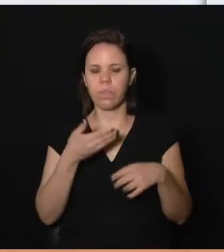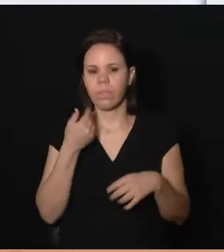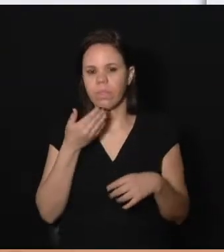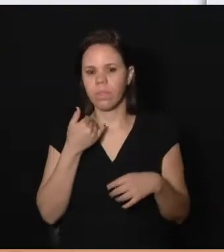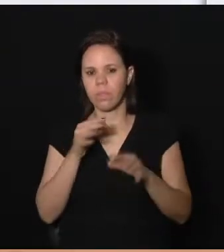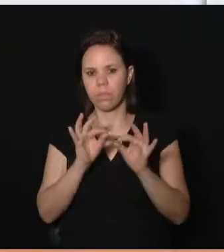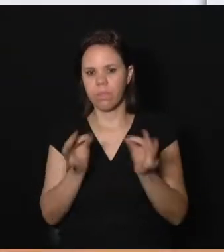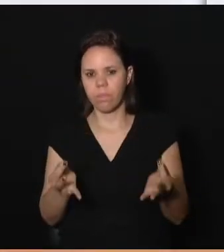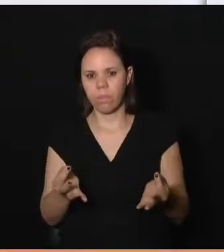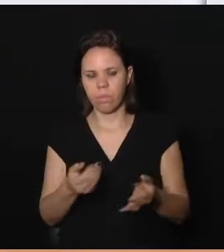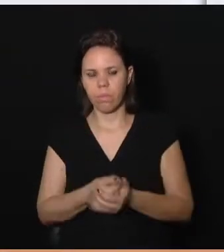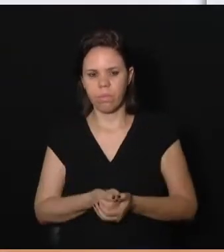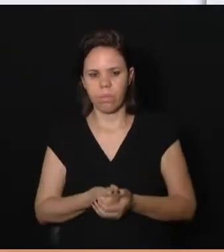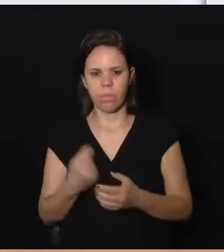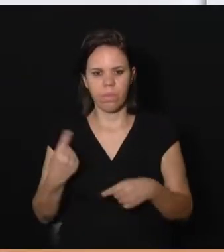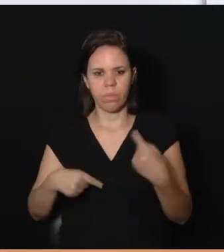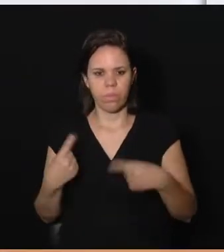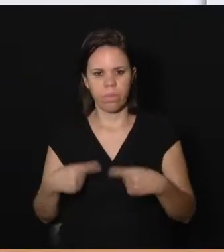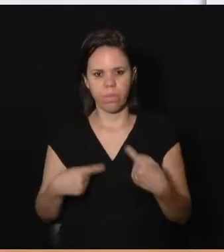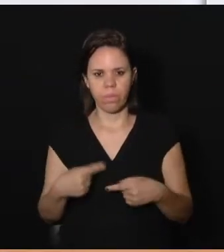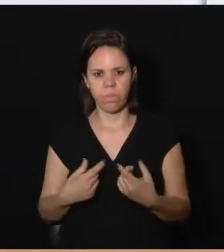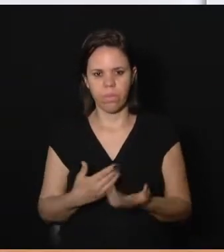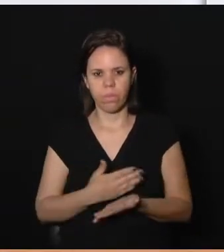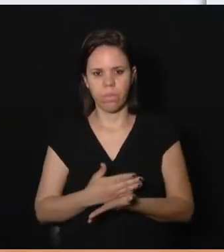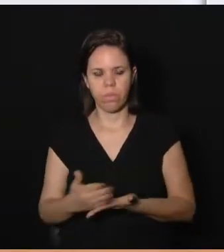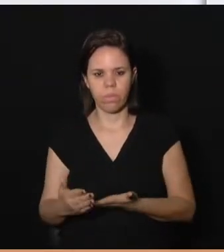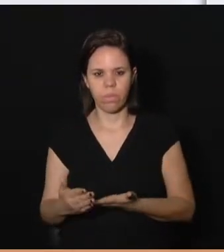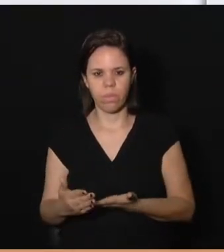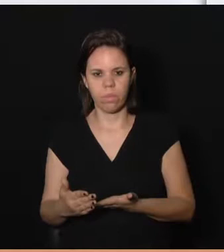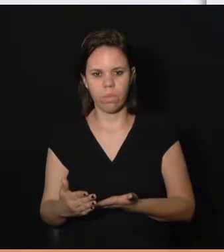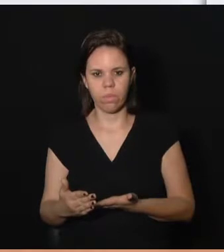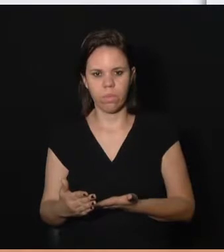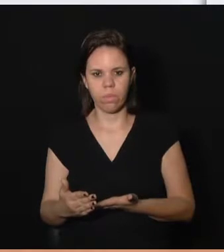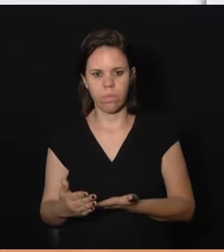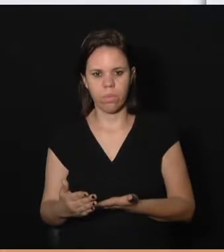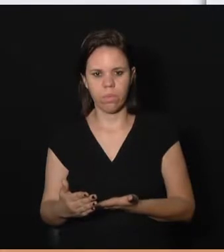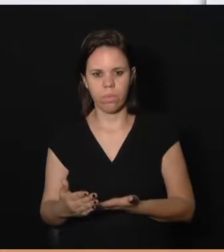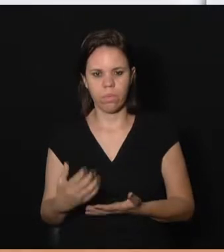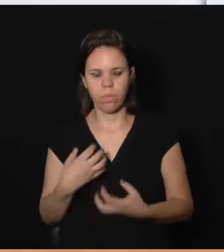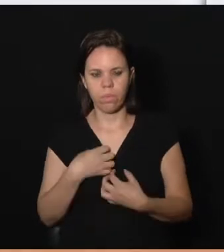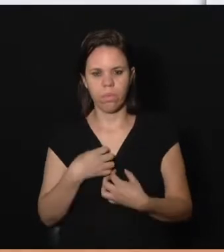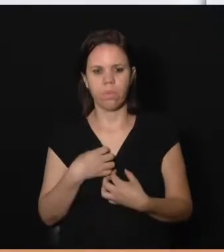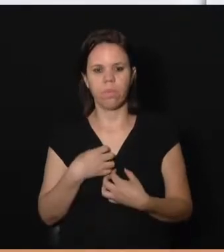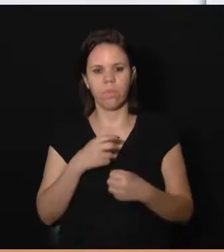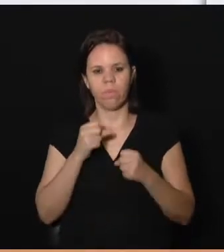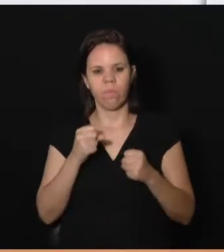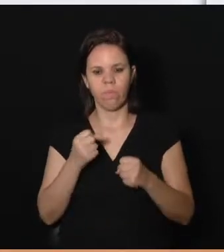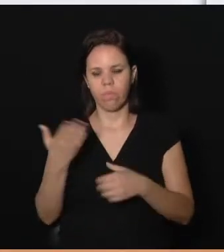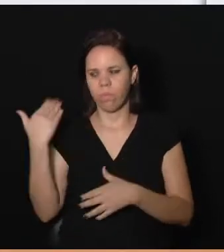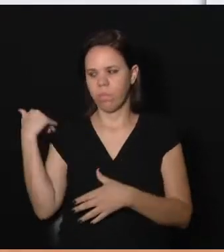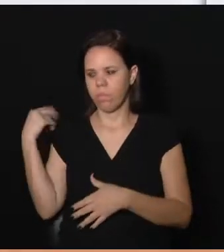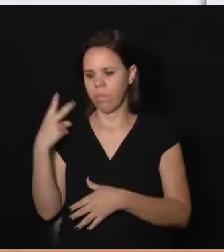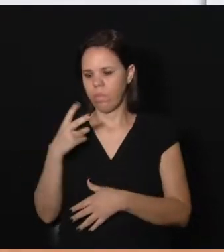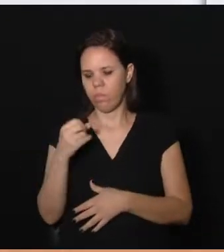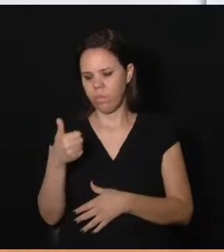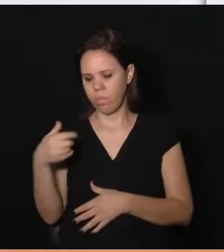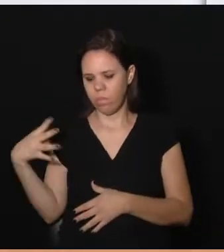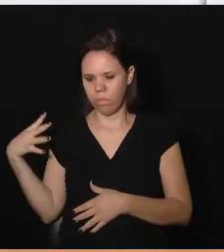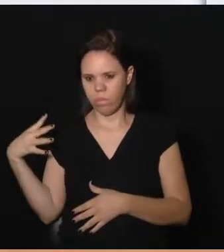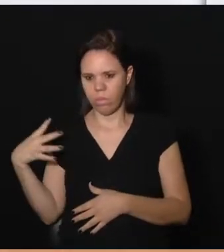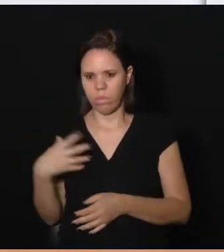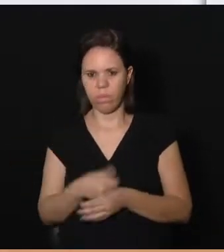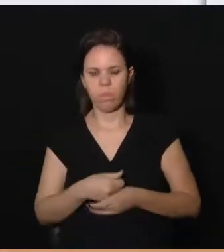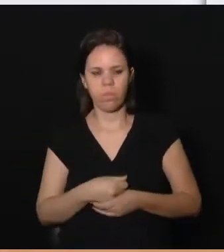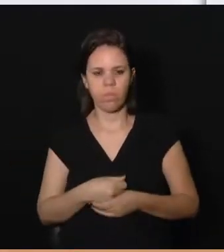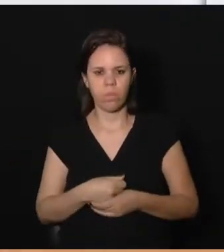simplificação, essas discussões começaram de uma forma mais latente em 2014.